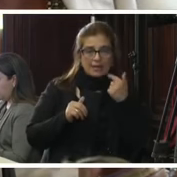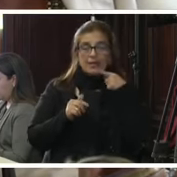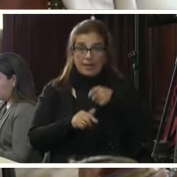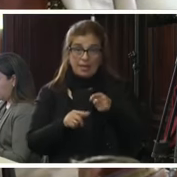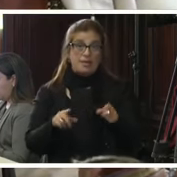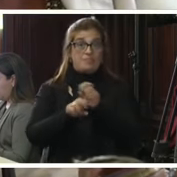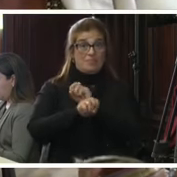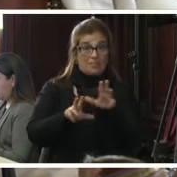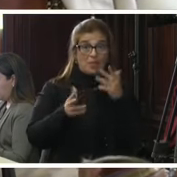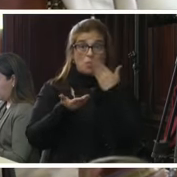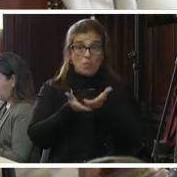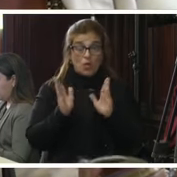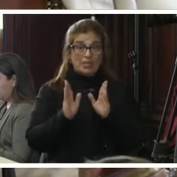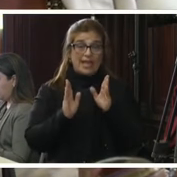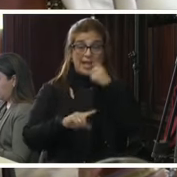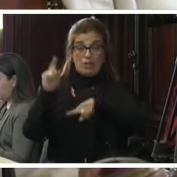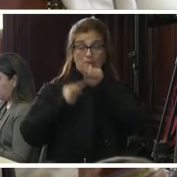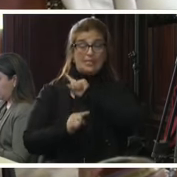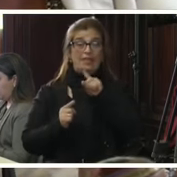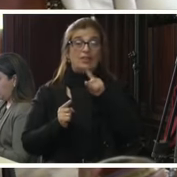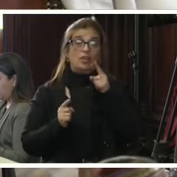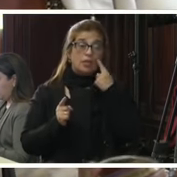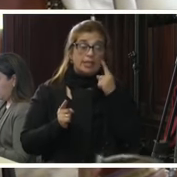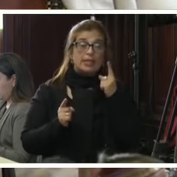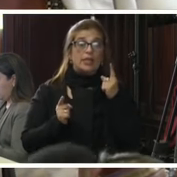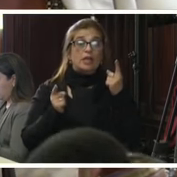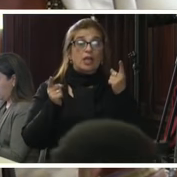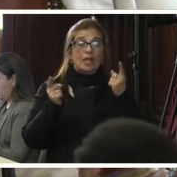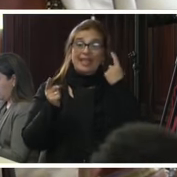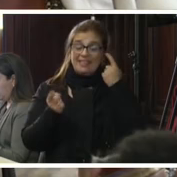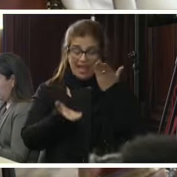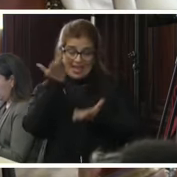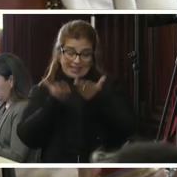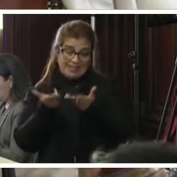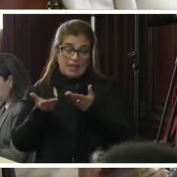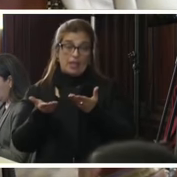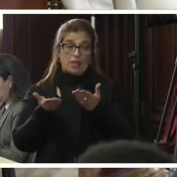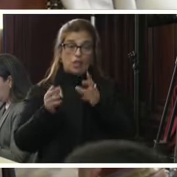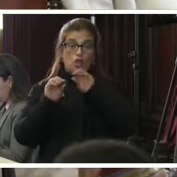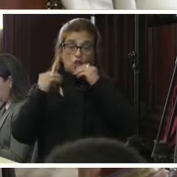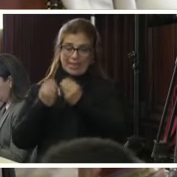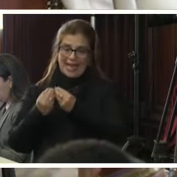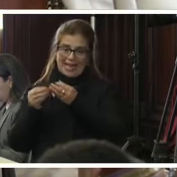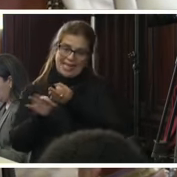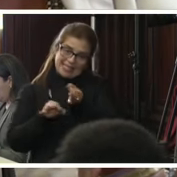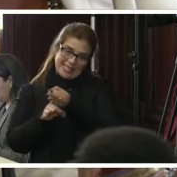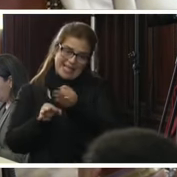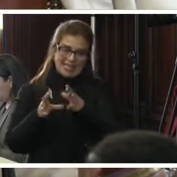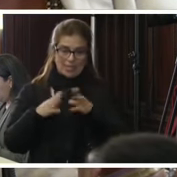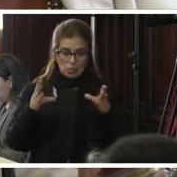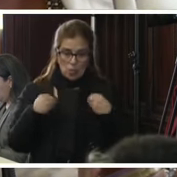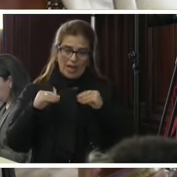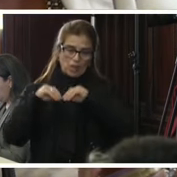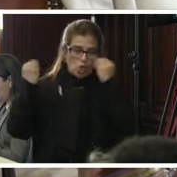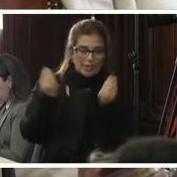aula durante o ano de 2016. Se aplicarmos esse quantitativo aos 12 anos de escolaridade, isso